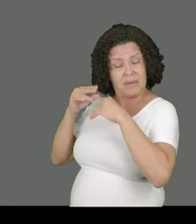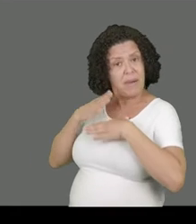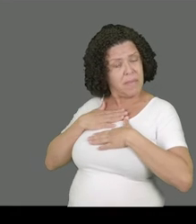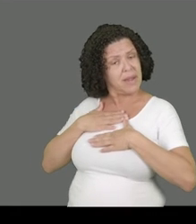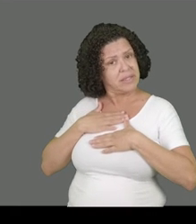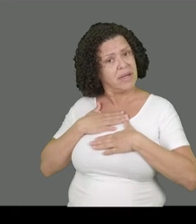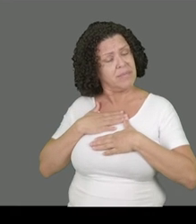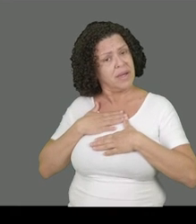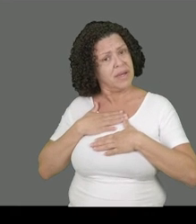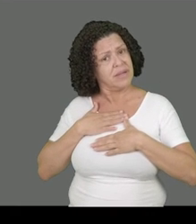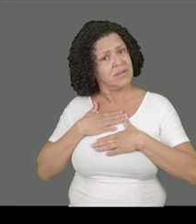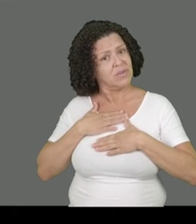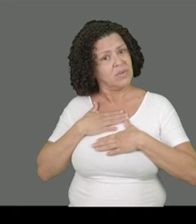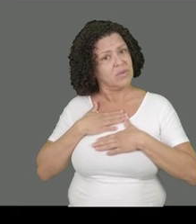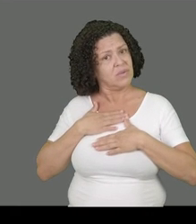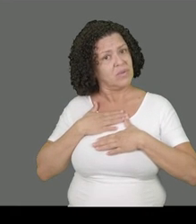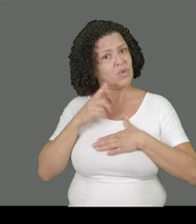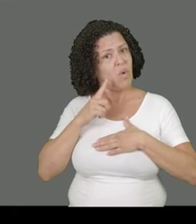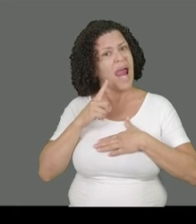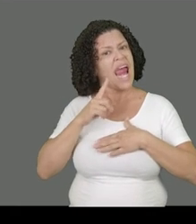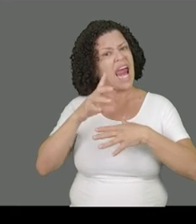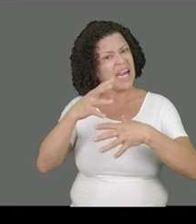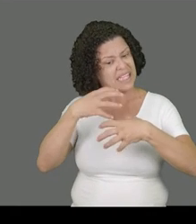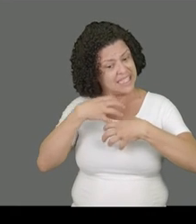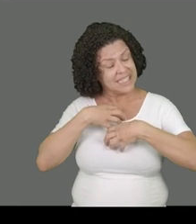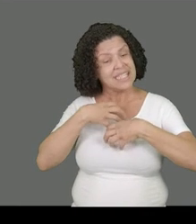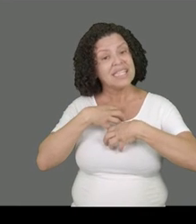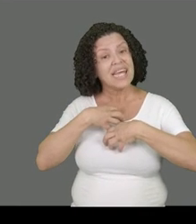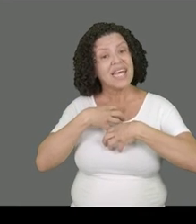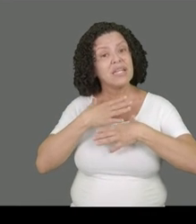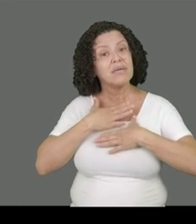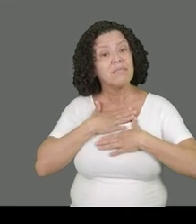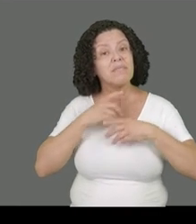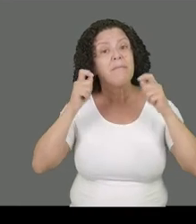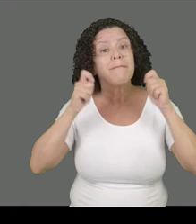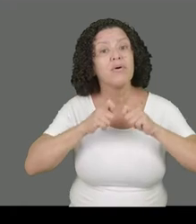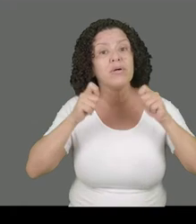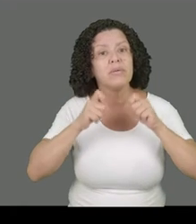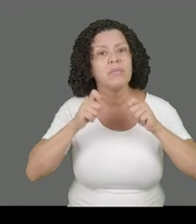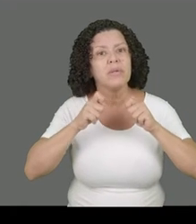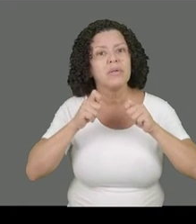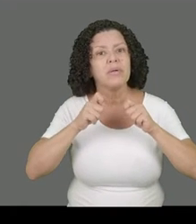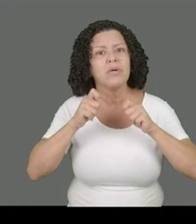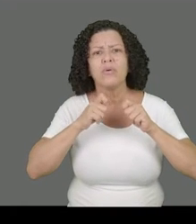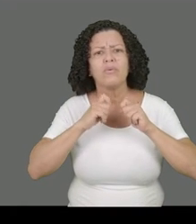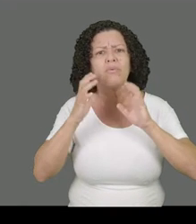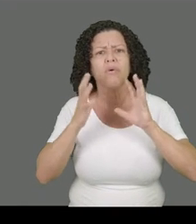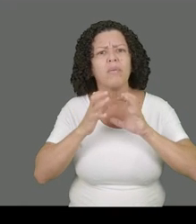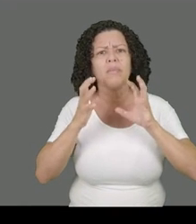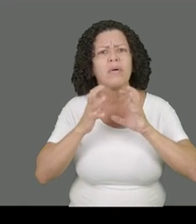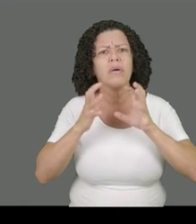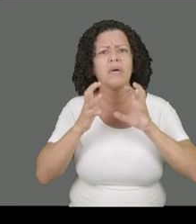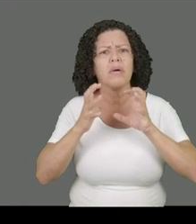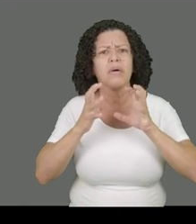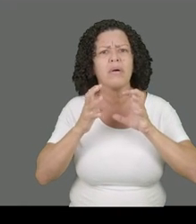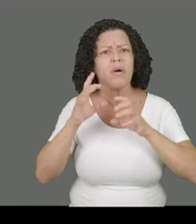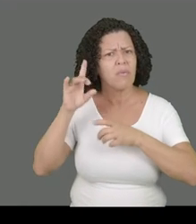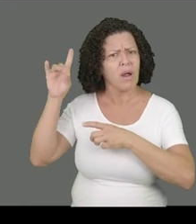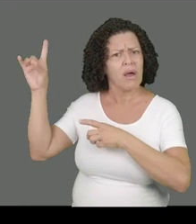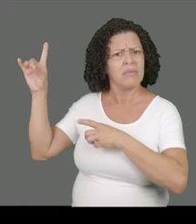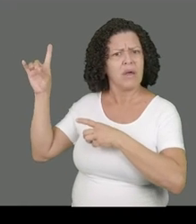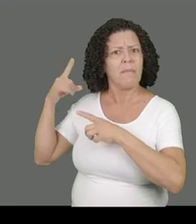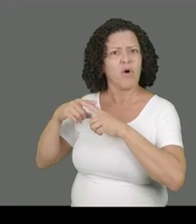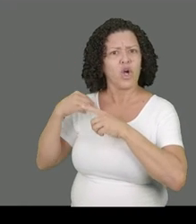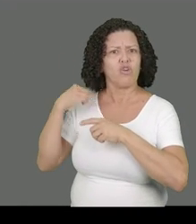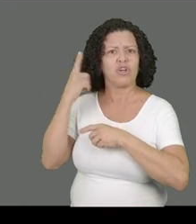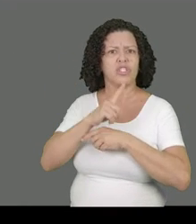no merecimento, no meu merecimento e no cabimento. Cabe dentro da minha existência. Não vou brigar. Não vou